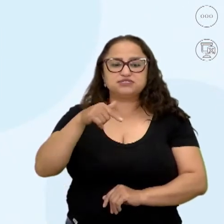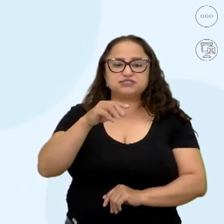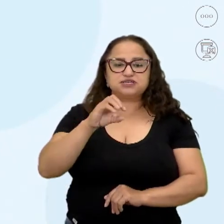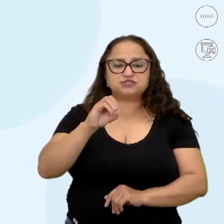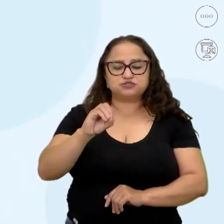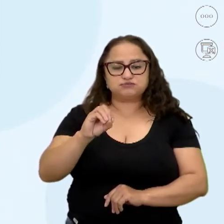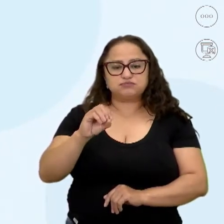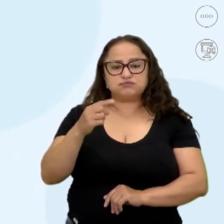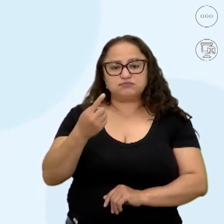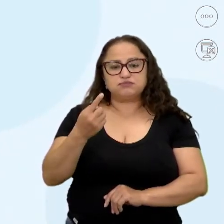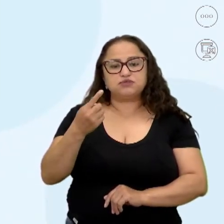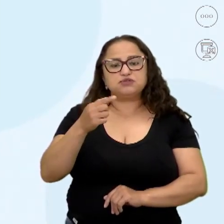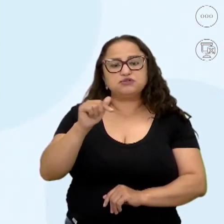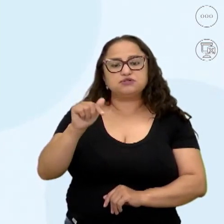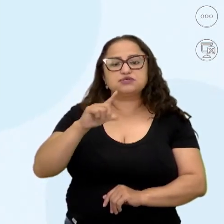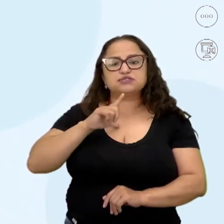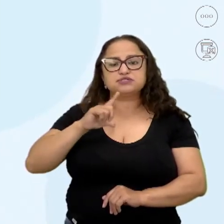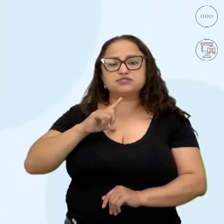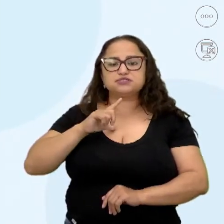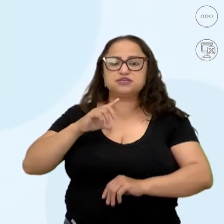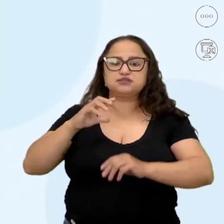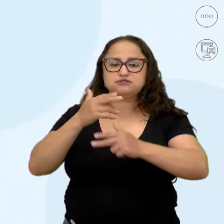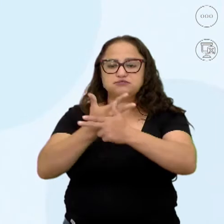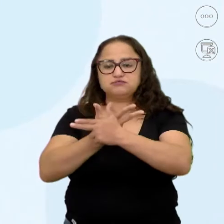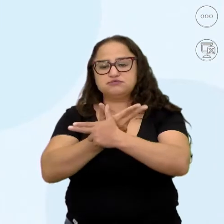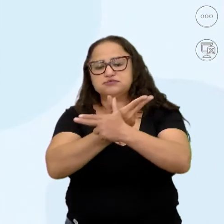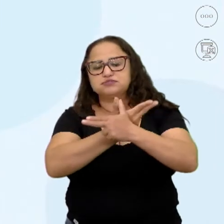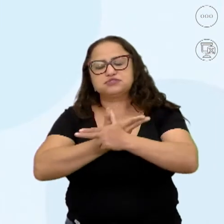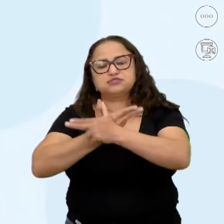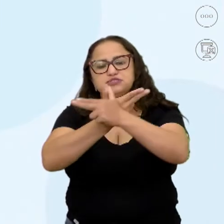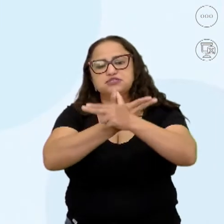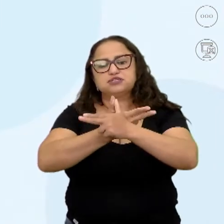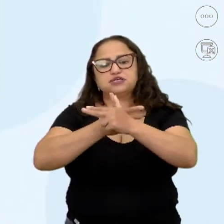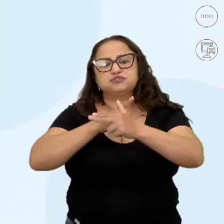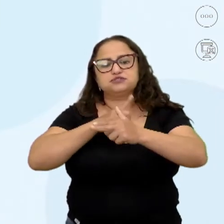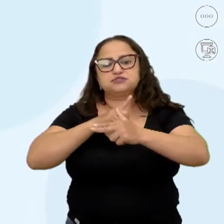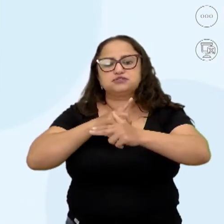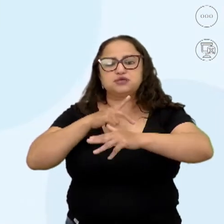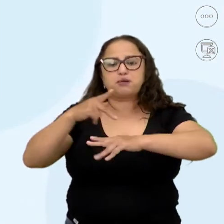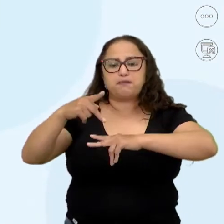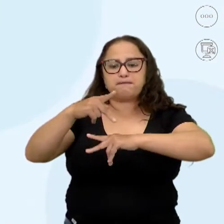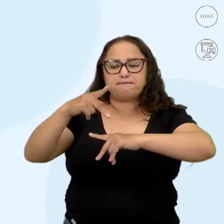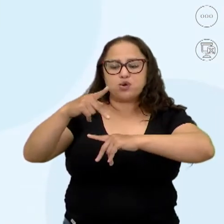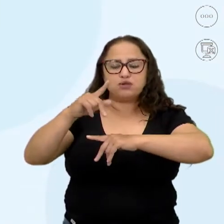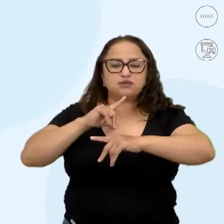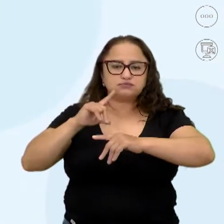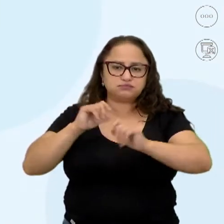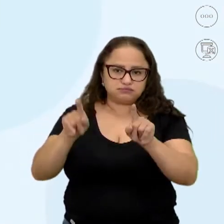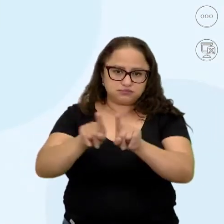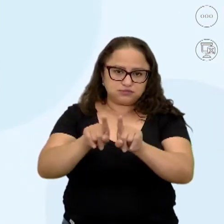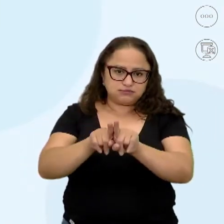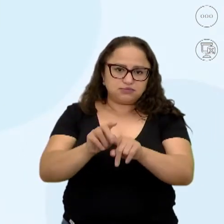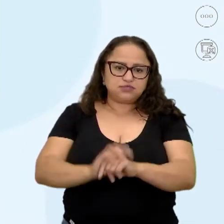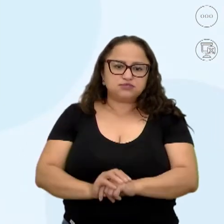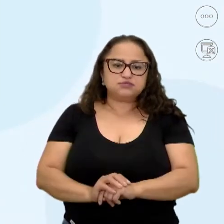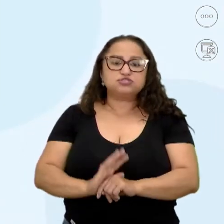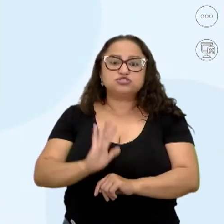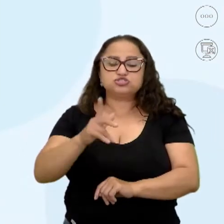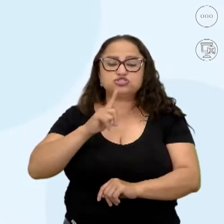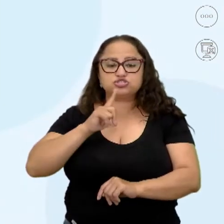satélites de órbita polar, né? Que circulam em torno aí dos polos da Terra, beleza? E aí você tem os